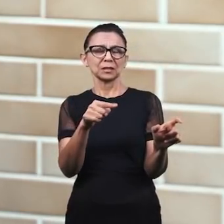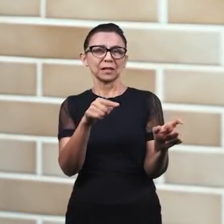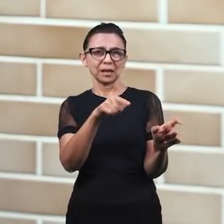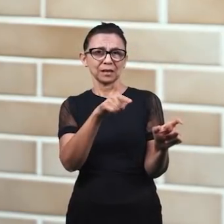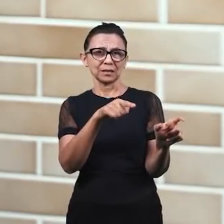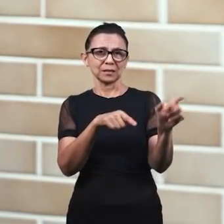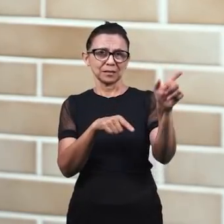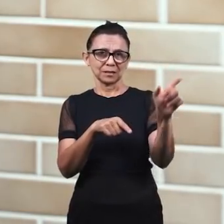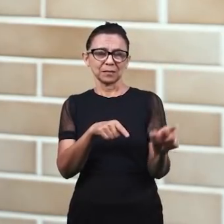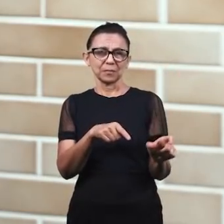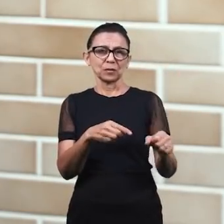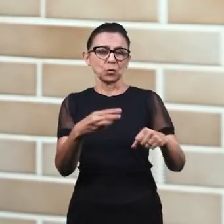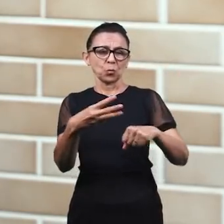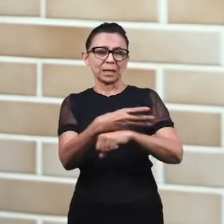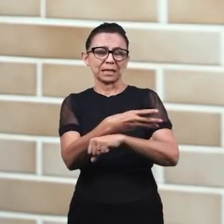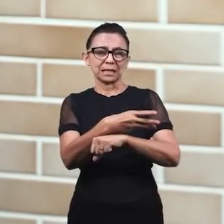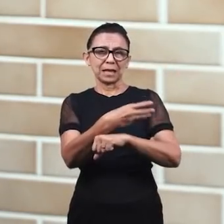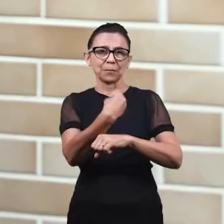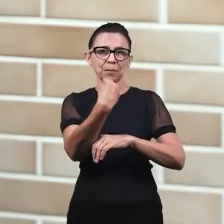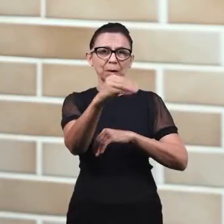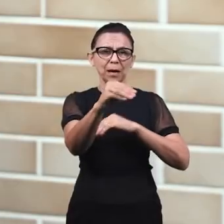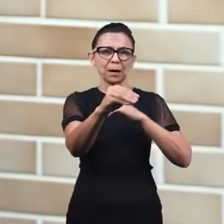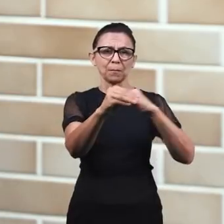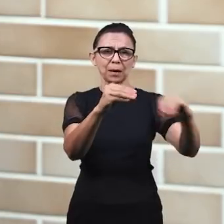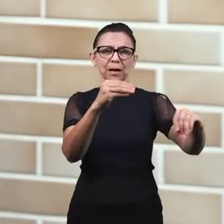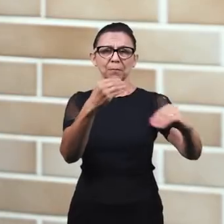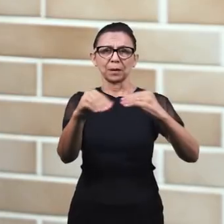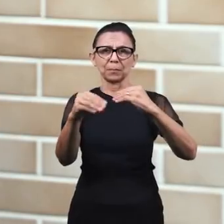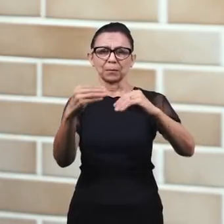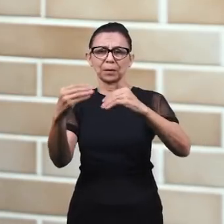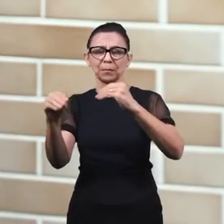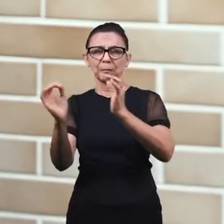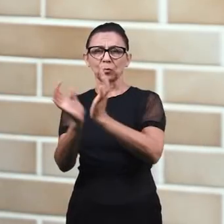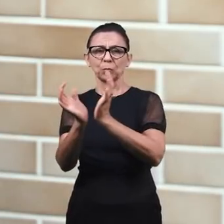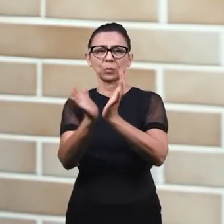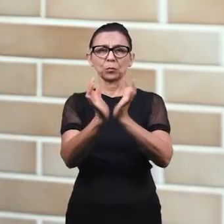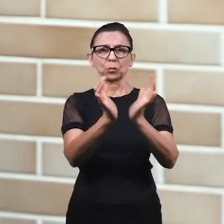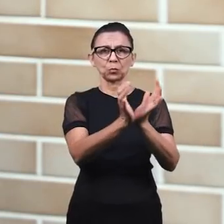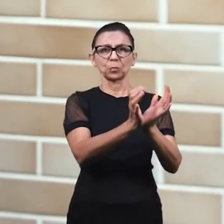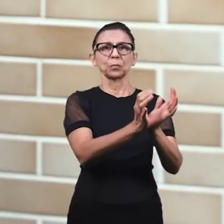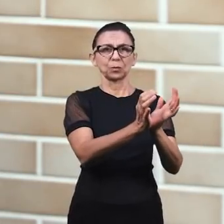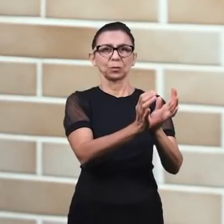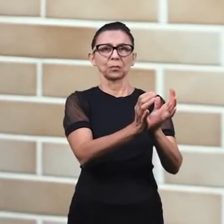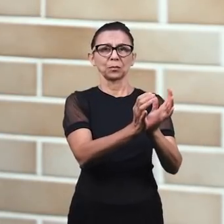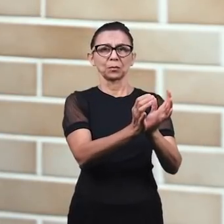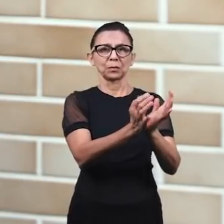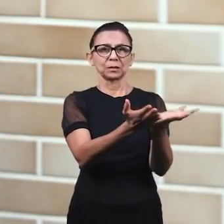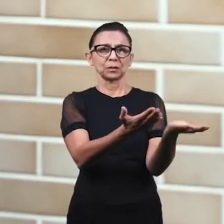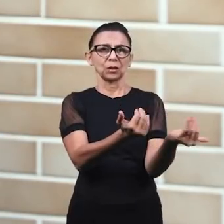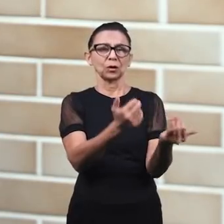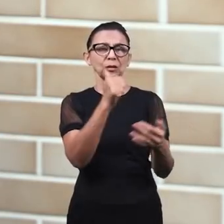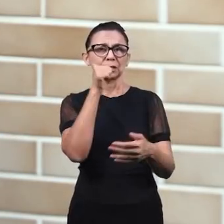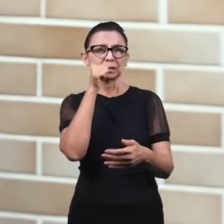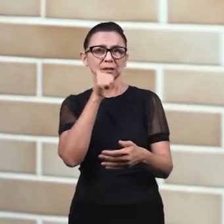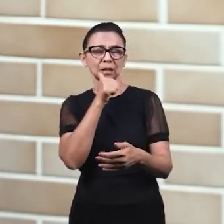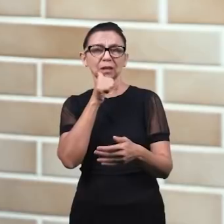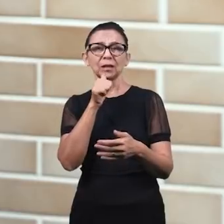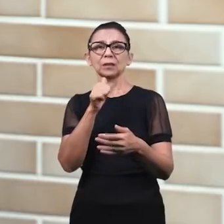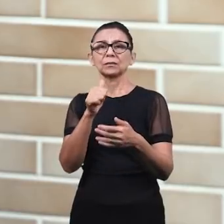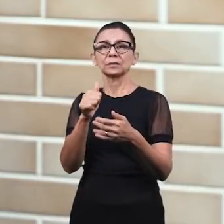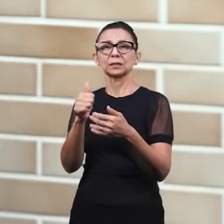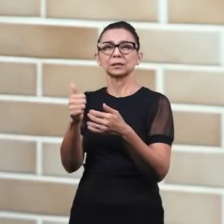ele enviava as perguntas por WhatsApp para os grupos de jovens, senhoras e obreiros das suas igrejas, como